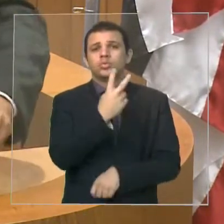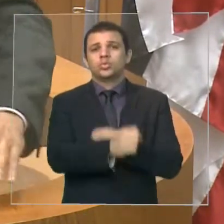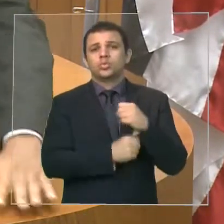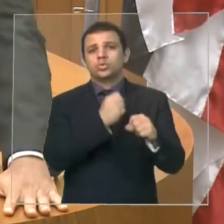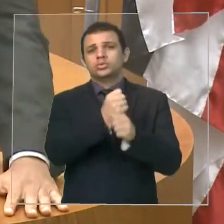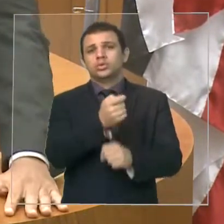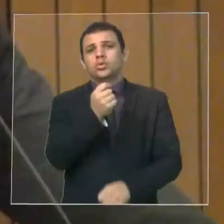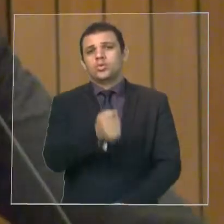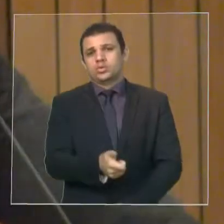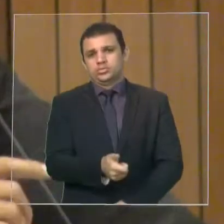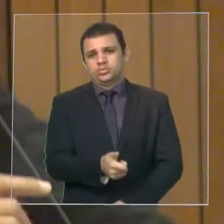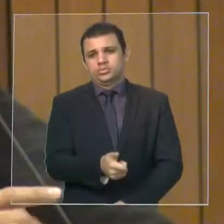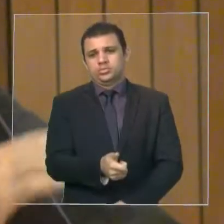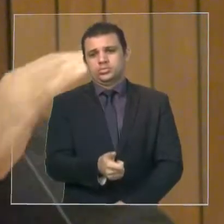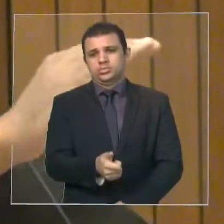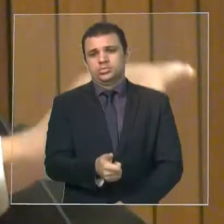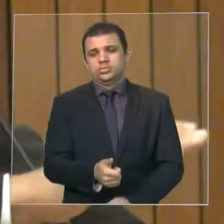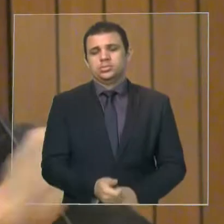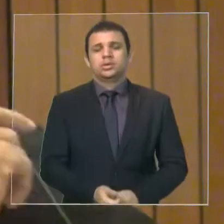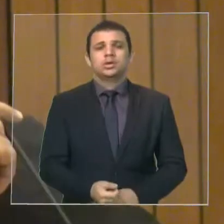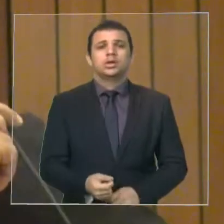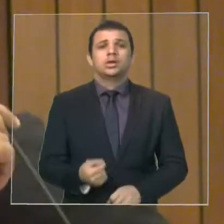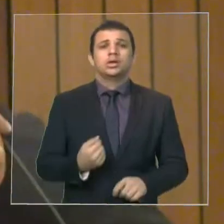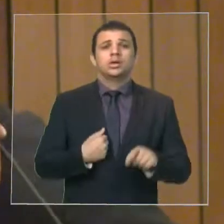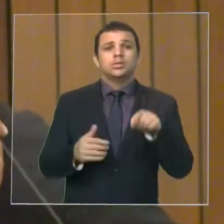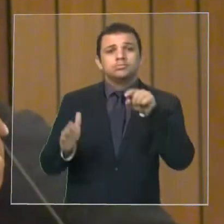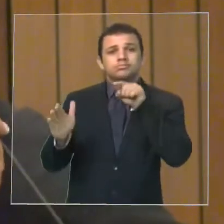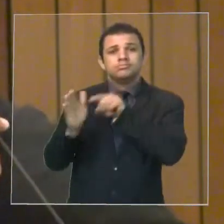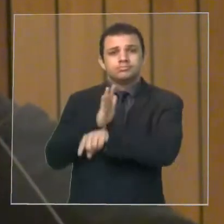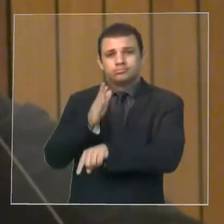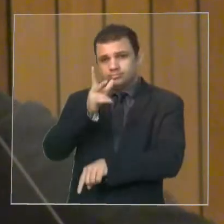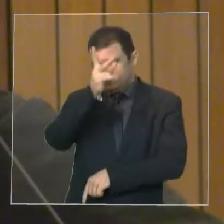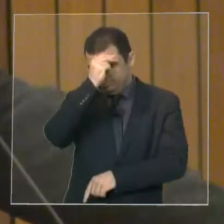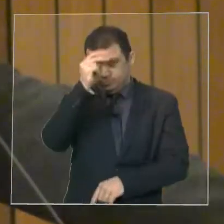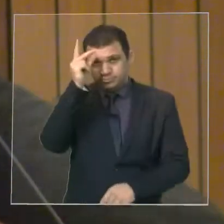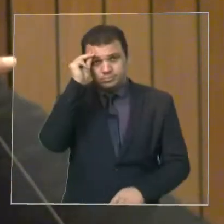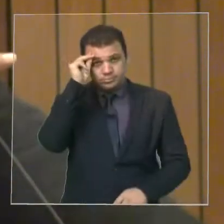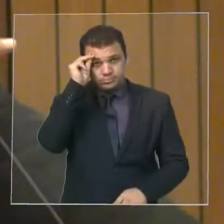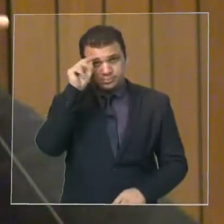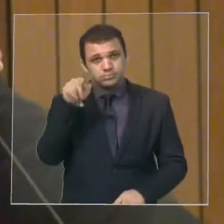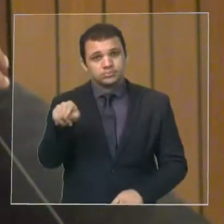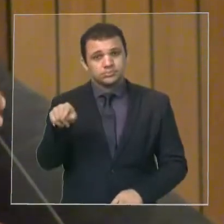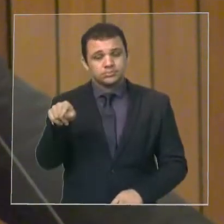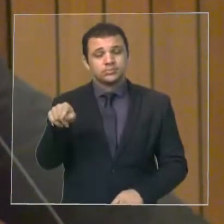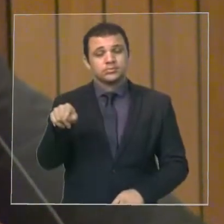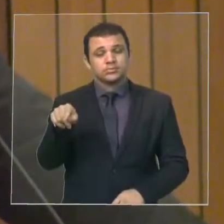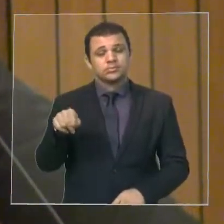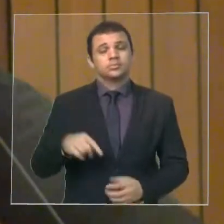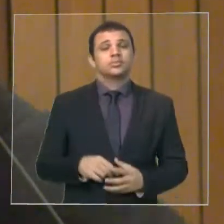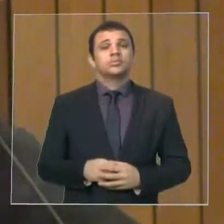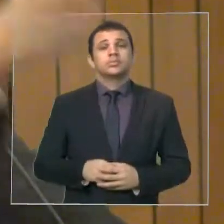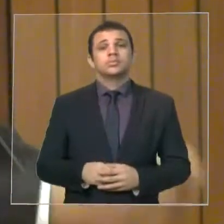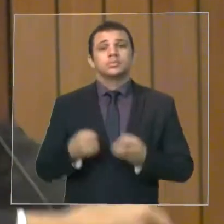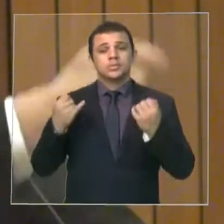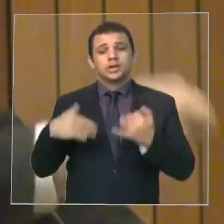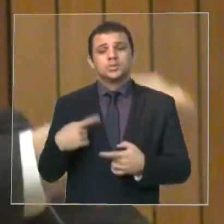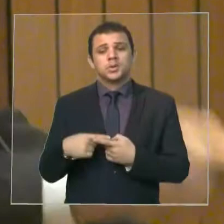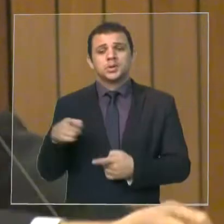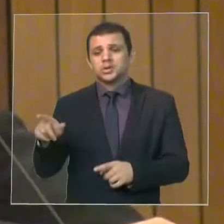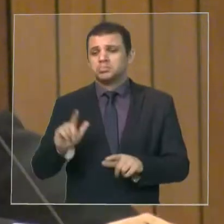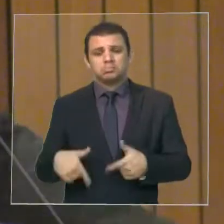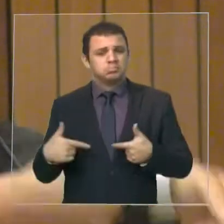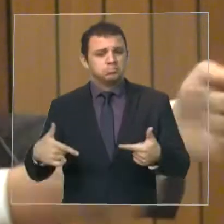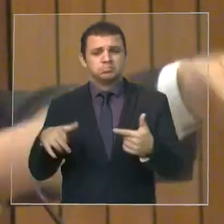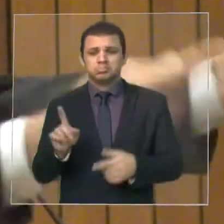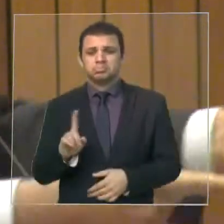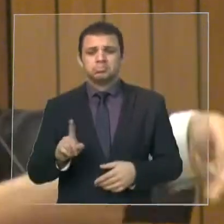2 anos. Quando eu cobrei do prefeito a falta de, digamos assim, de vontade do prefeito